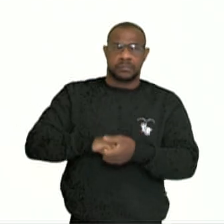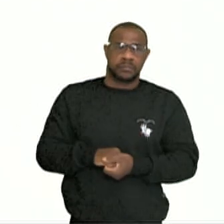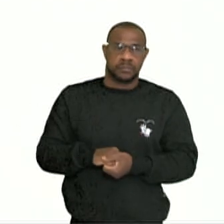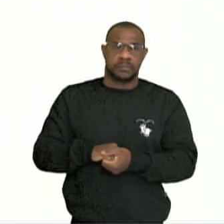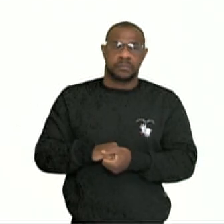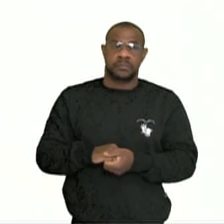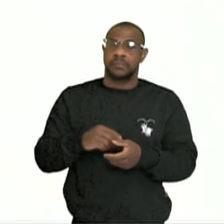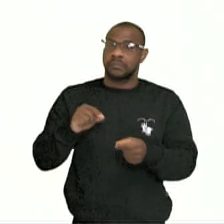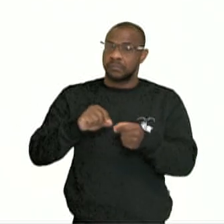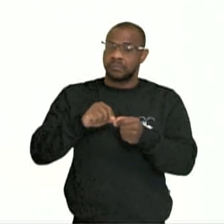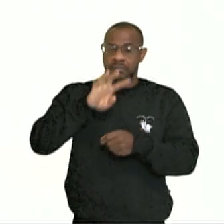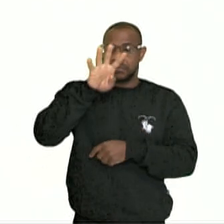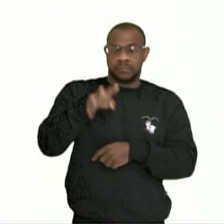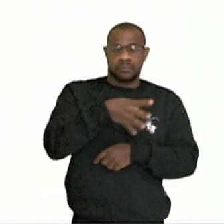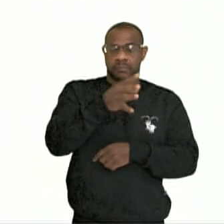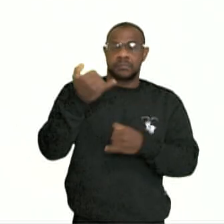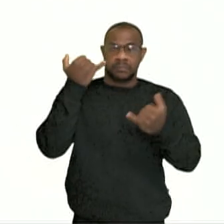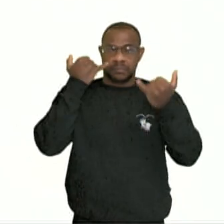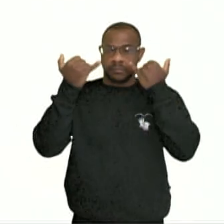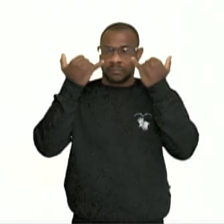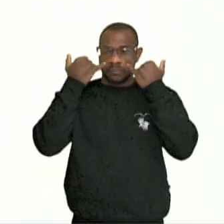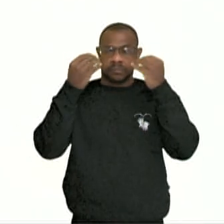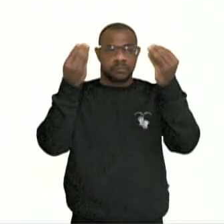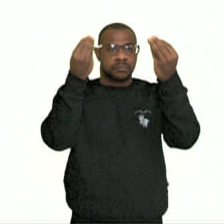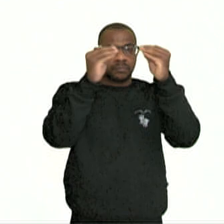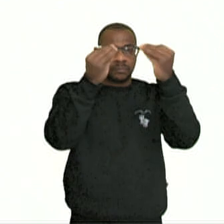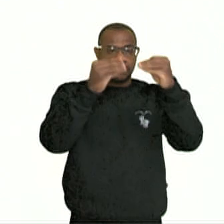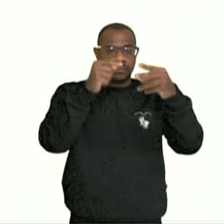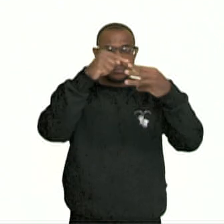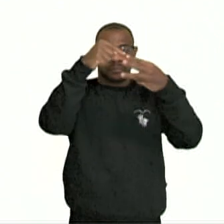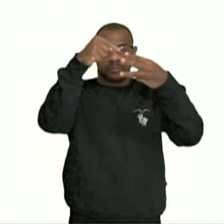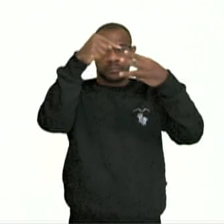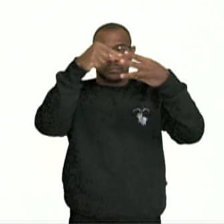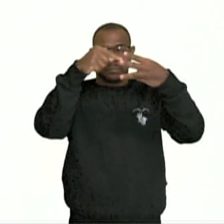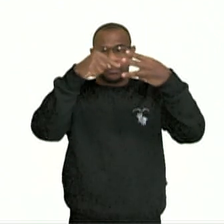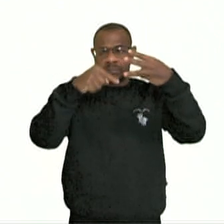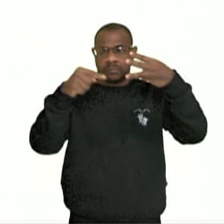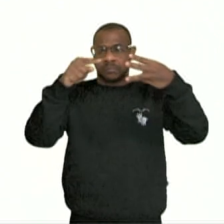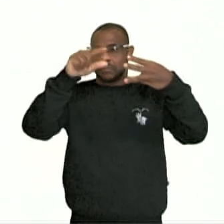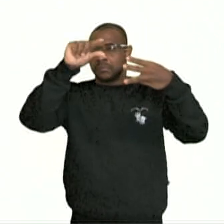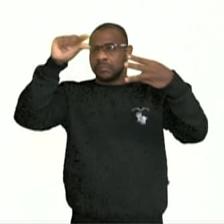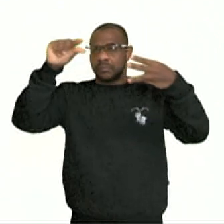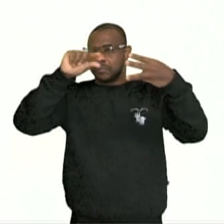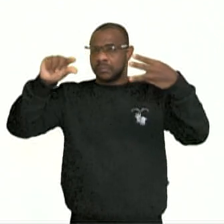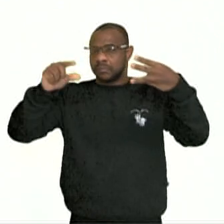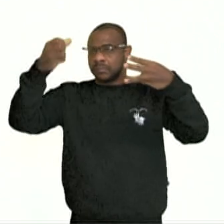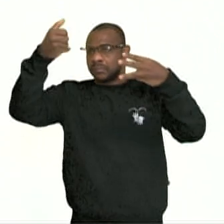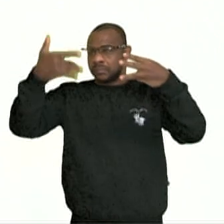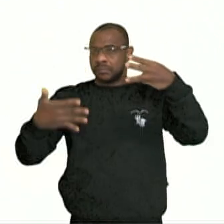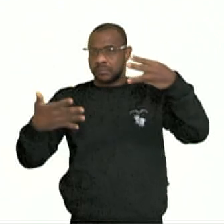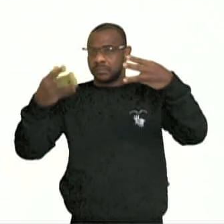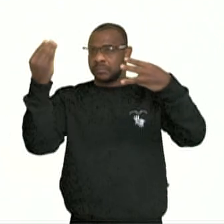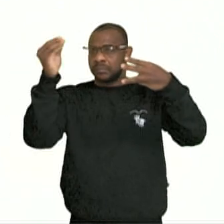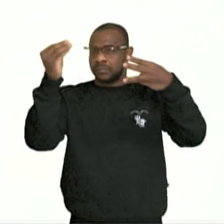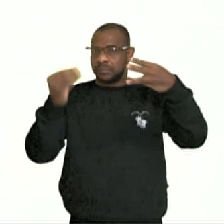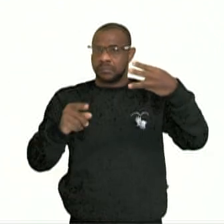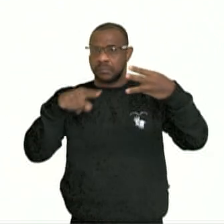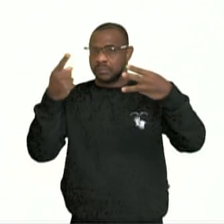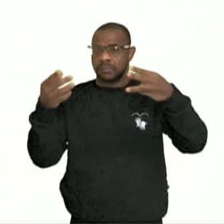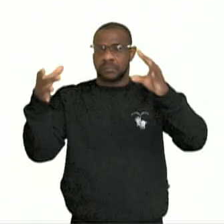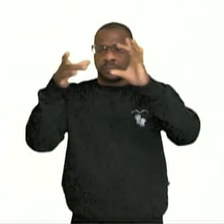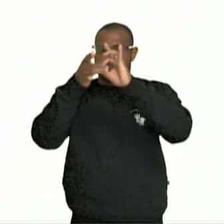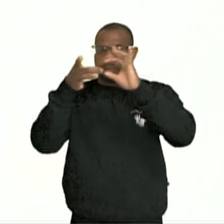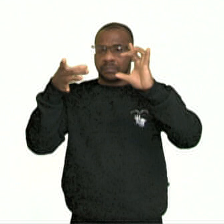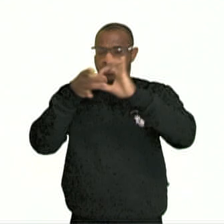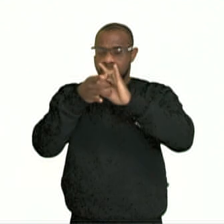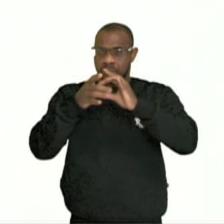Monte uma tabela com informações sobre a origem de cada uma delas. Depois, socialize com a sua turma. Olha que